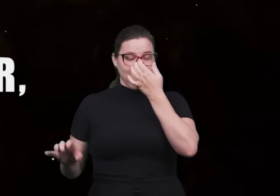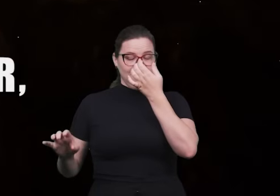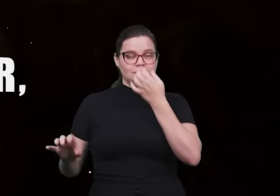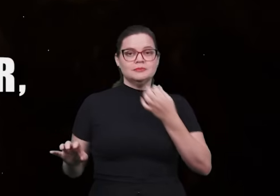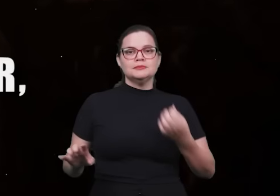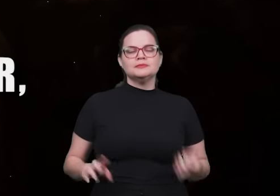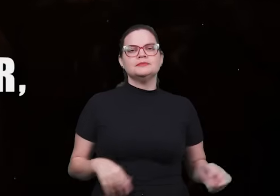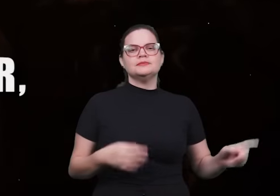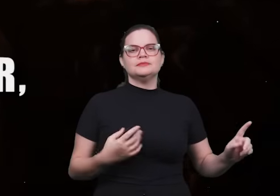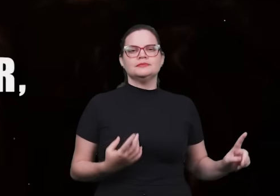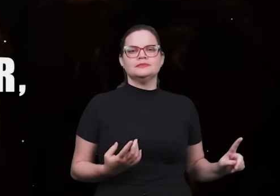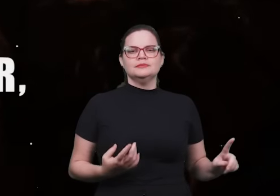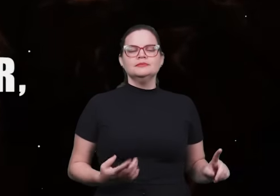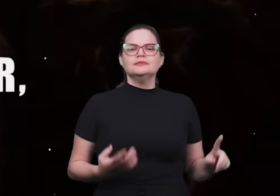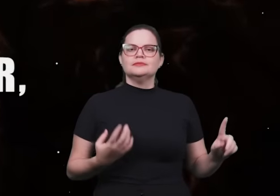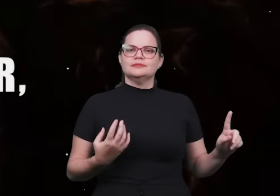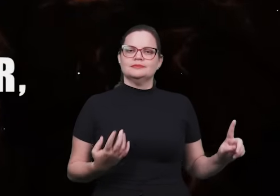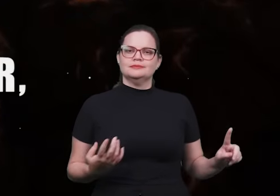Encontrei o grande